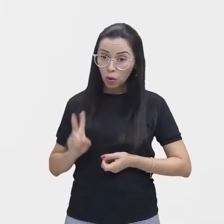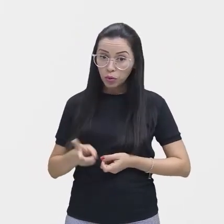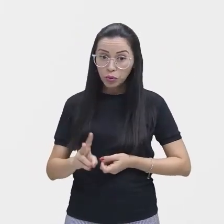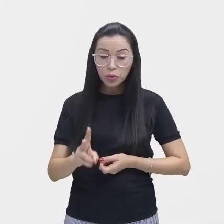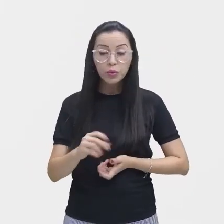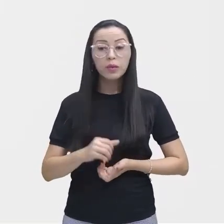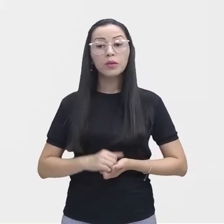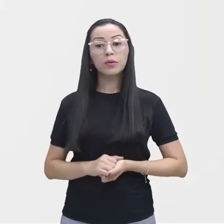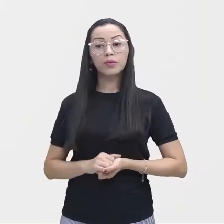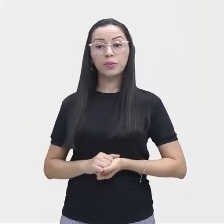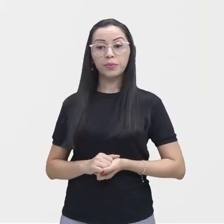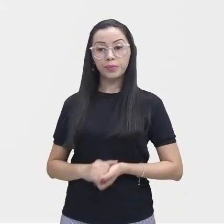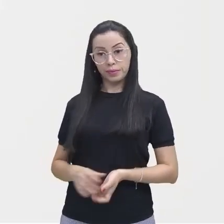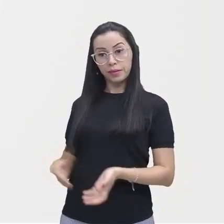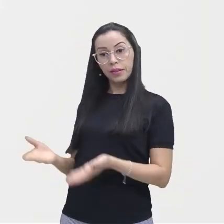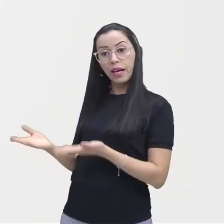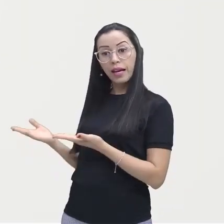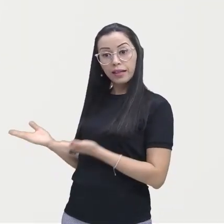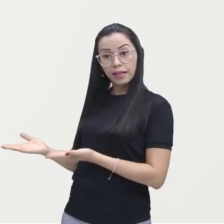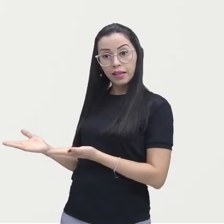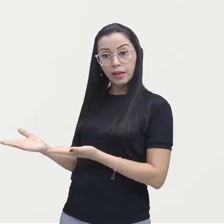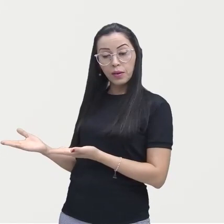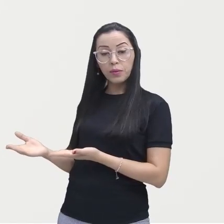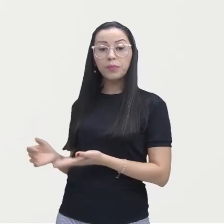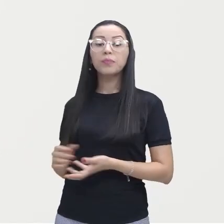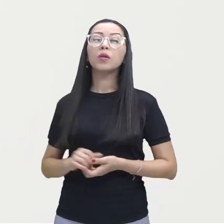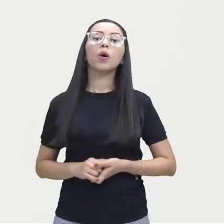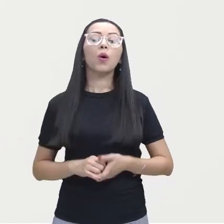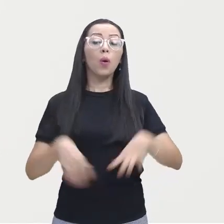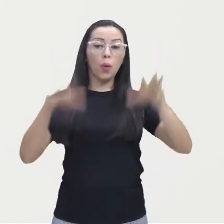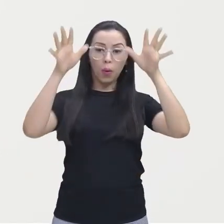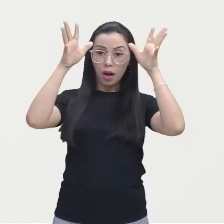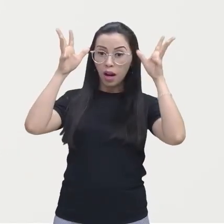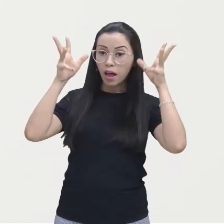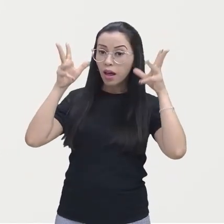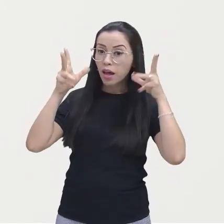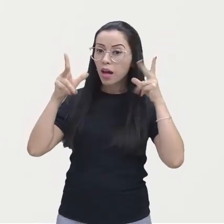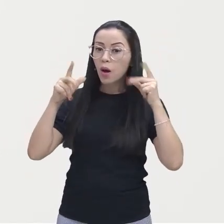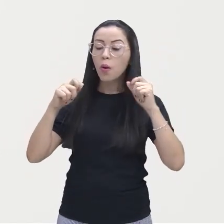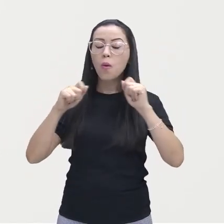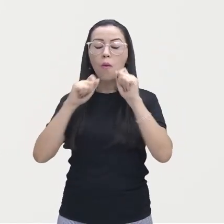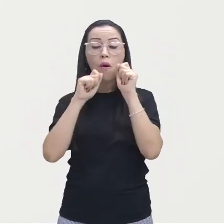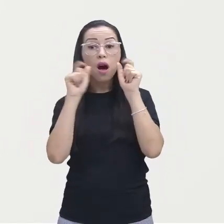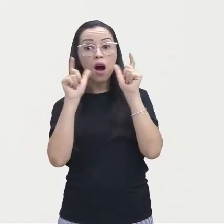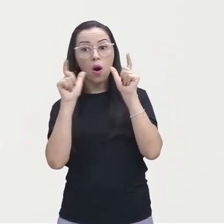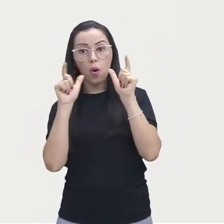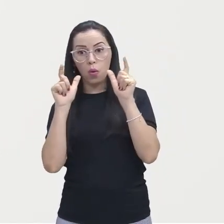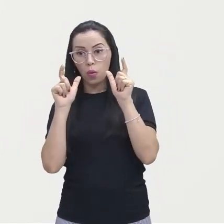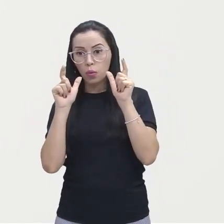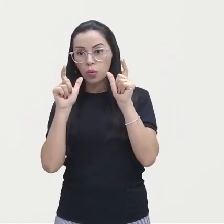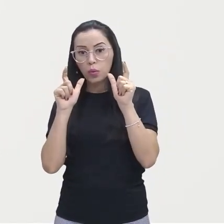O leão, continue lendo comigo. O leão acordou,